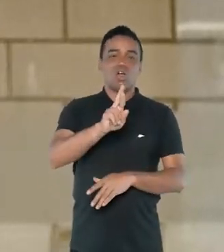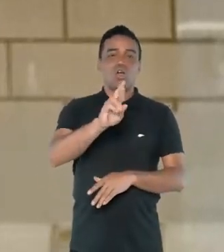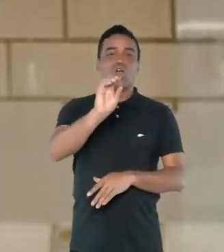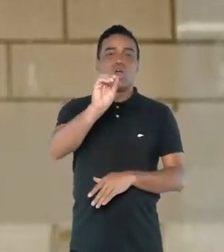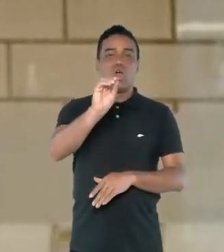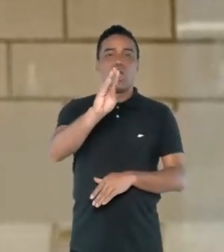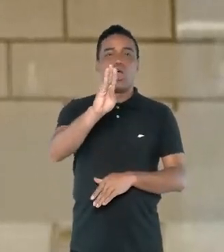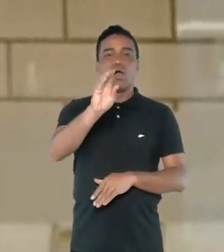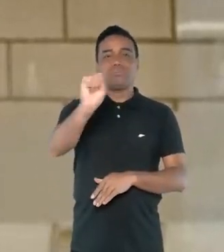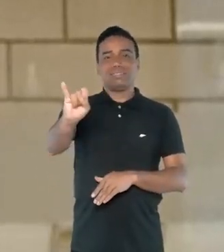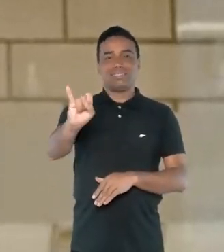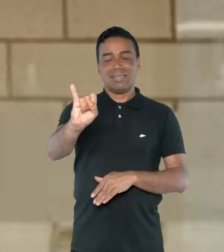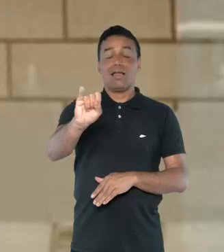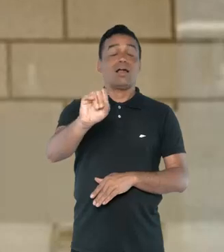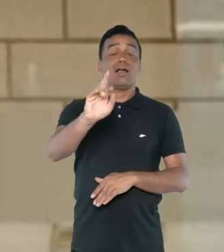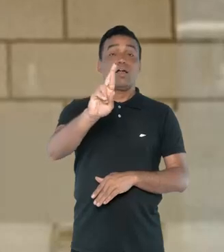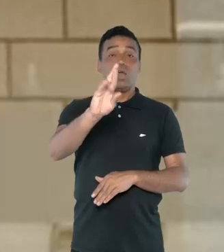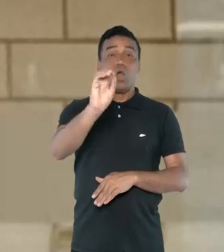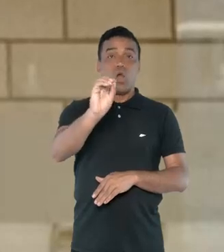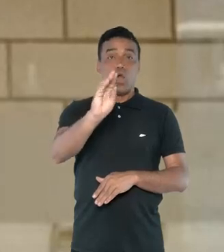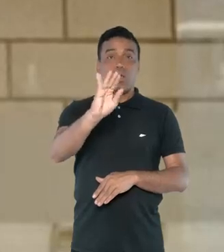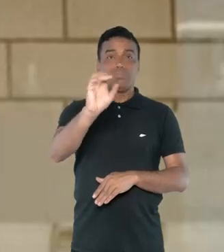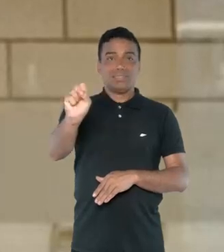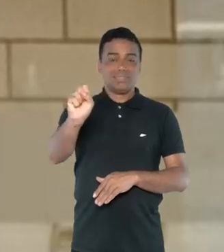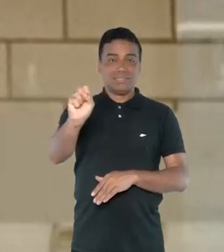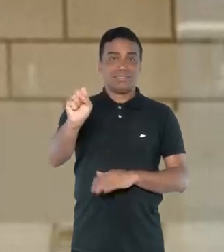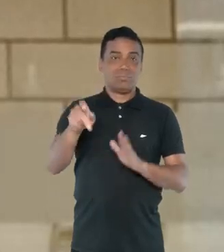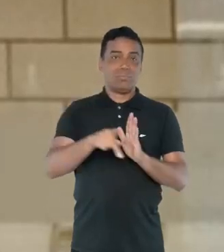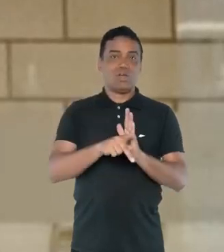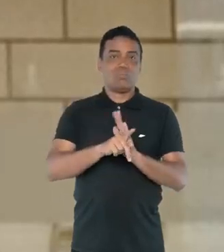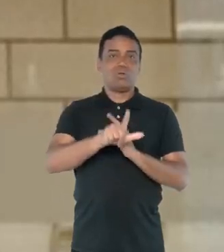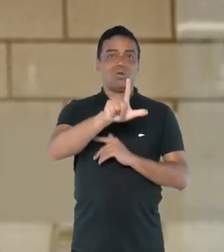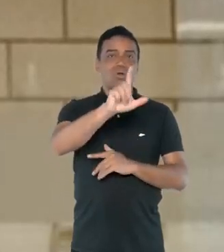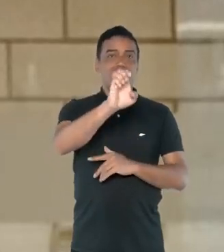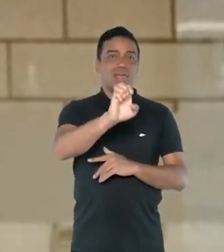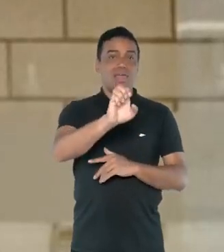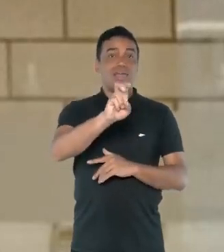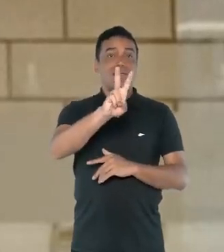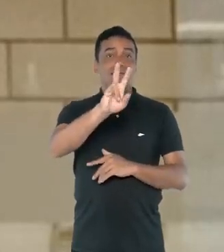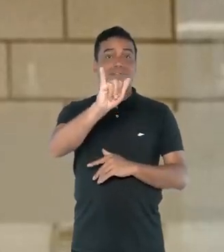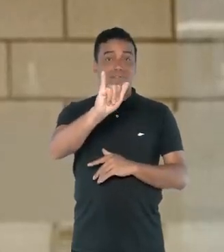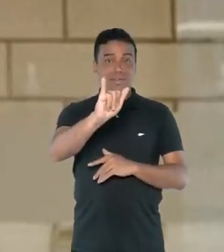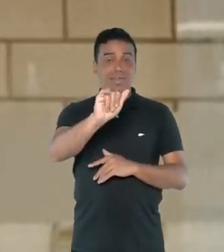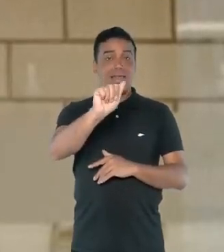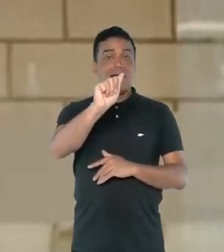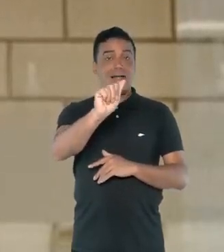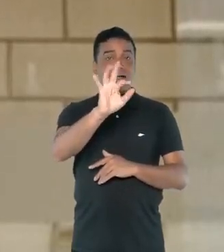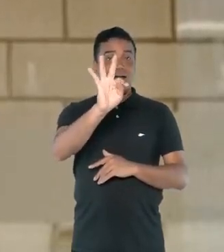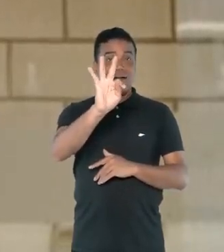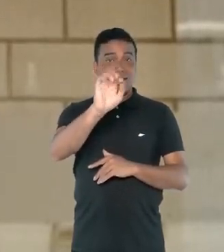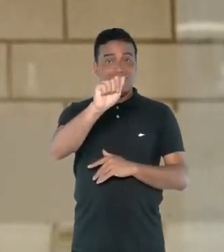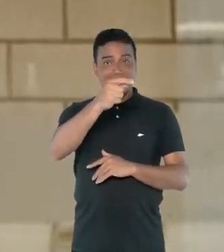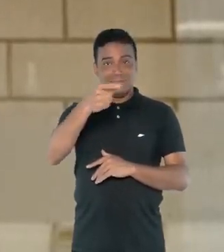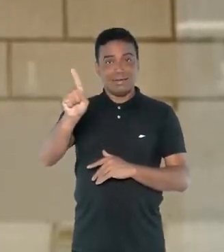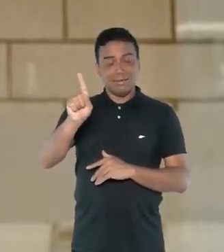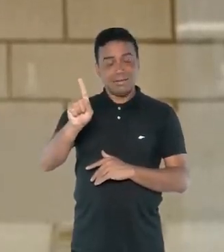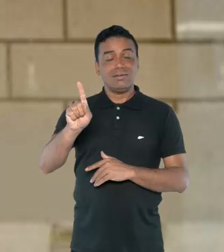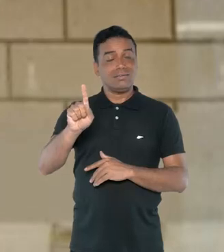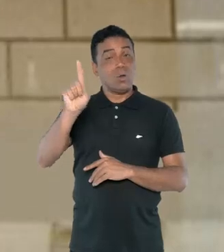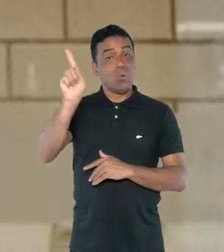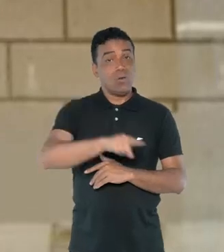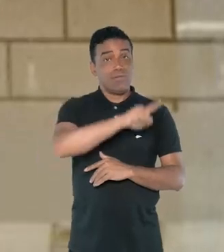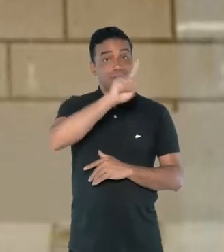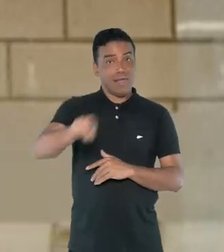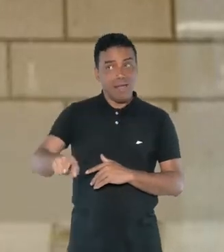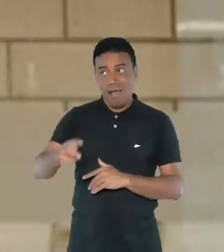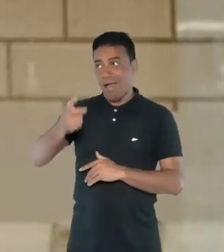exemplo, né, com o seu Leviatã, né, o próprio Mandeville, e negar a razão, digamos, era